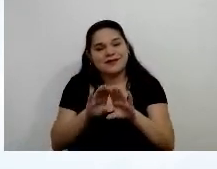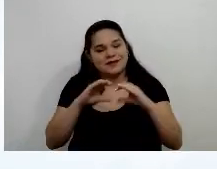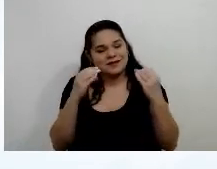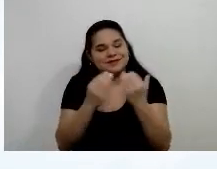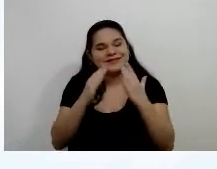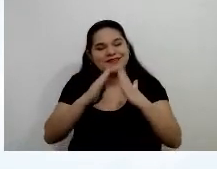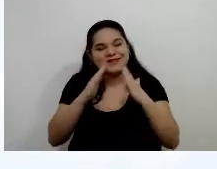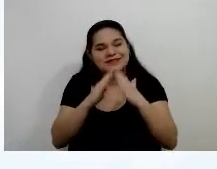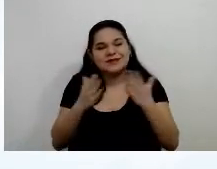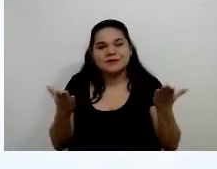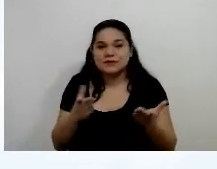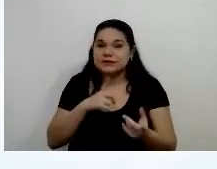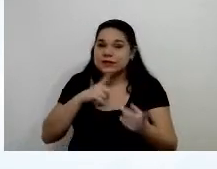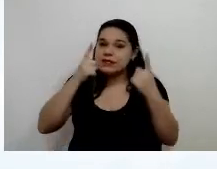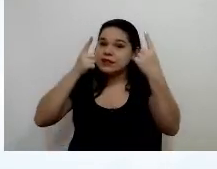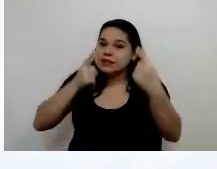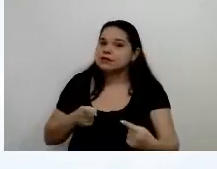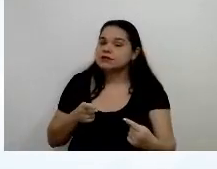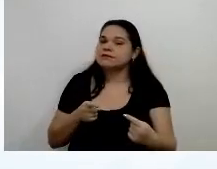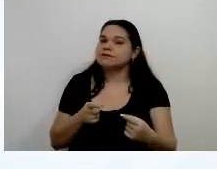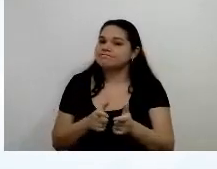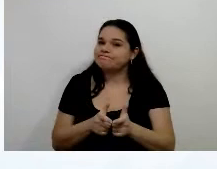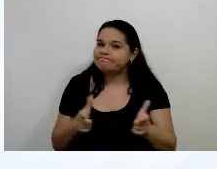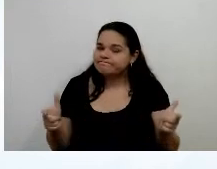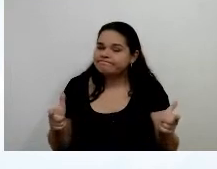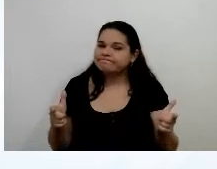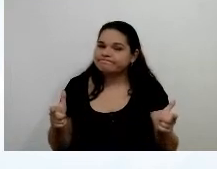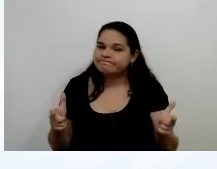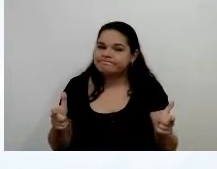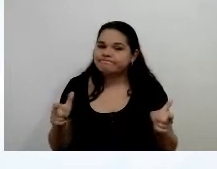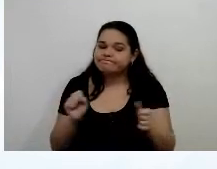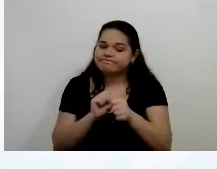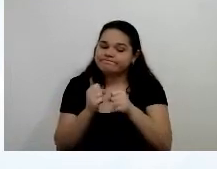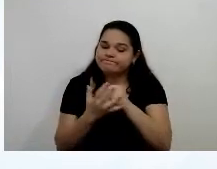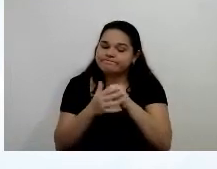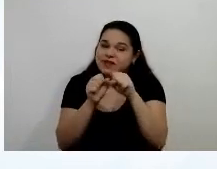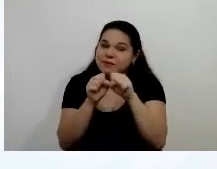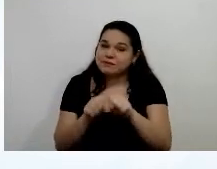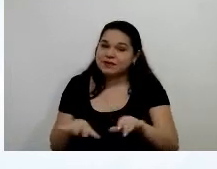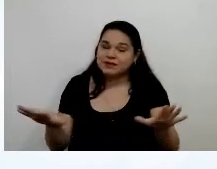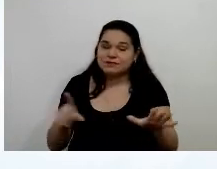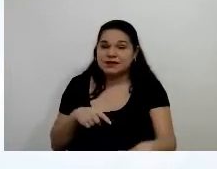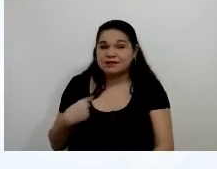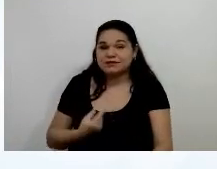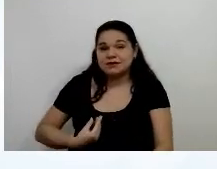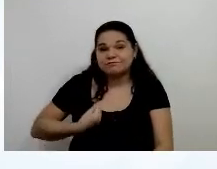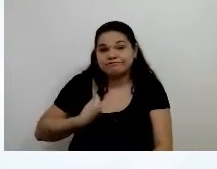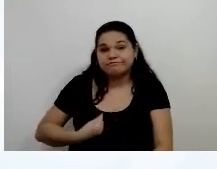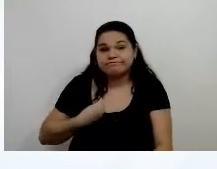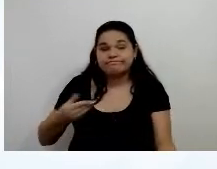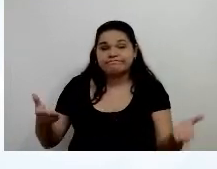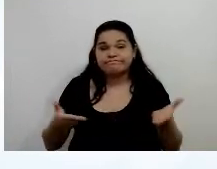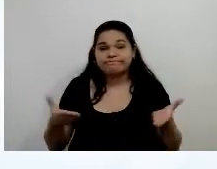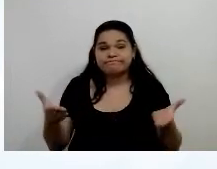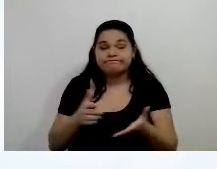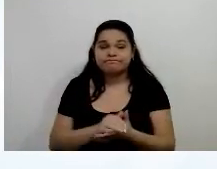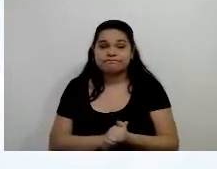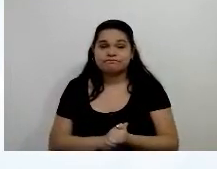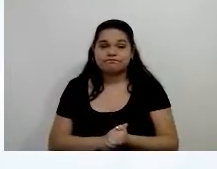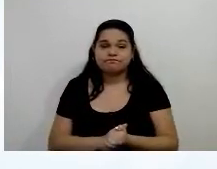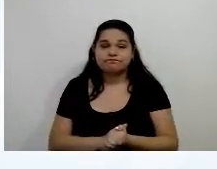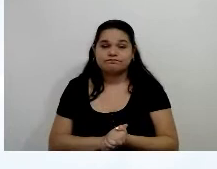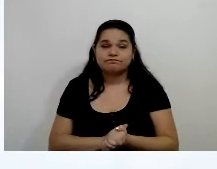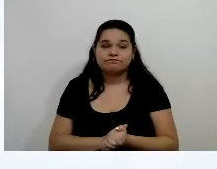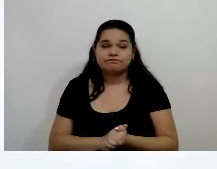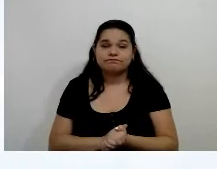grande desafio de enfrentar essa pandemia que todos nós estamos enfrentando. O companheiro